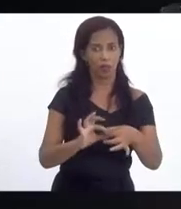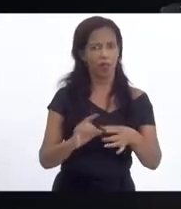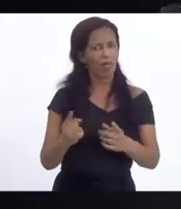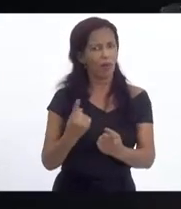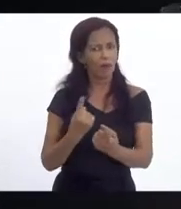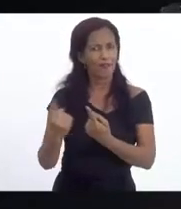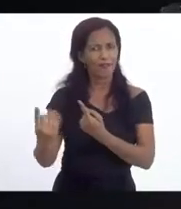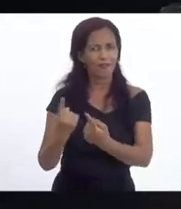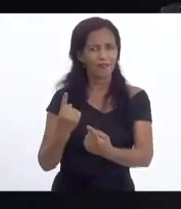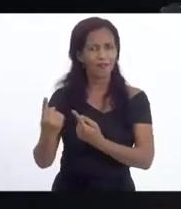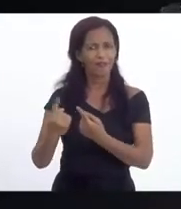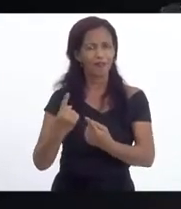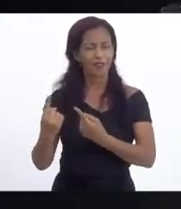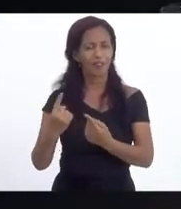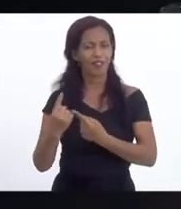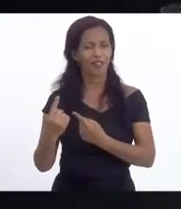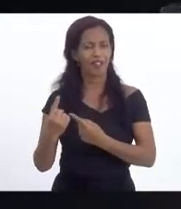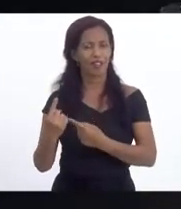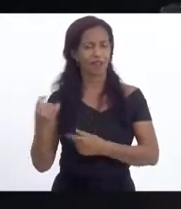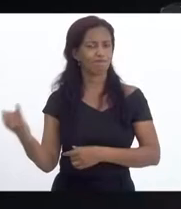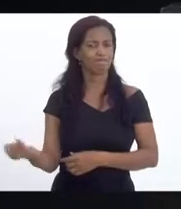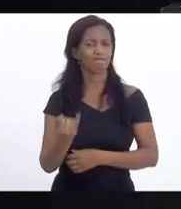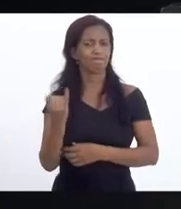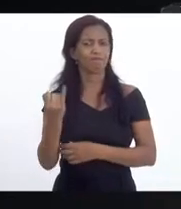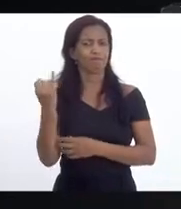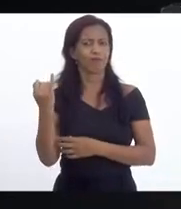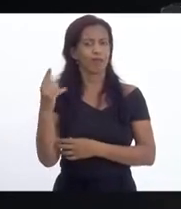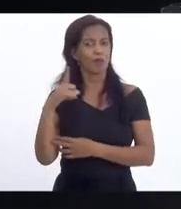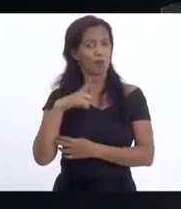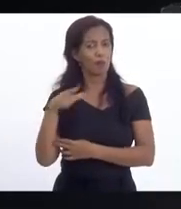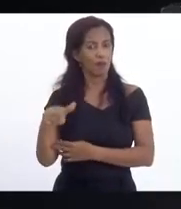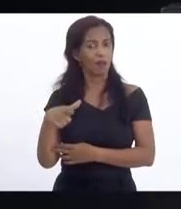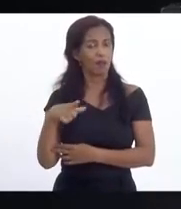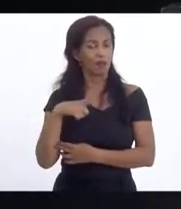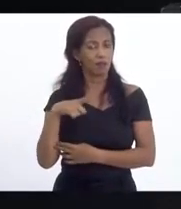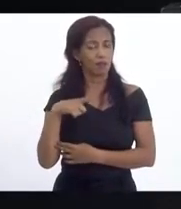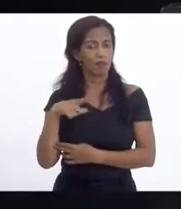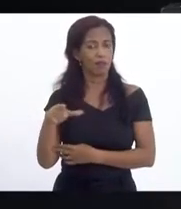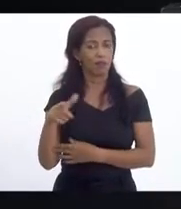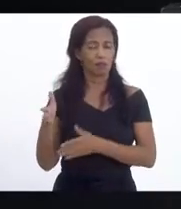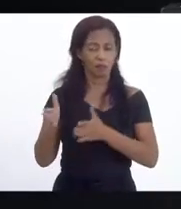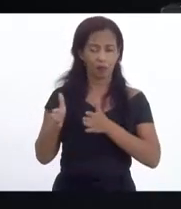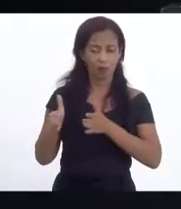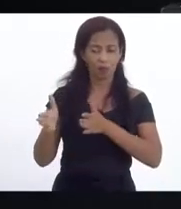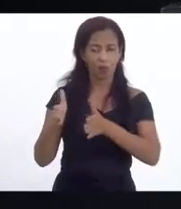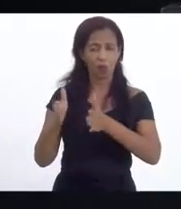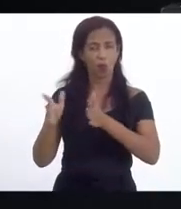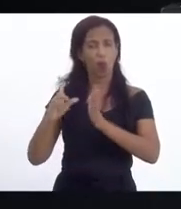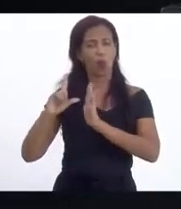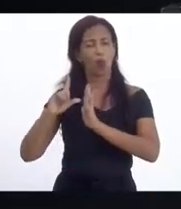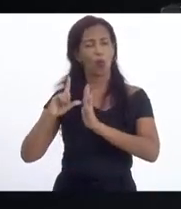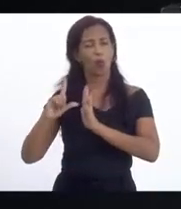via para que nela seja instalado também um corredor logístico.